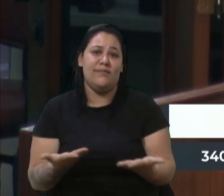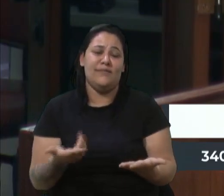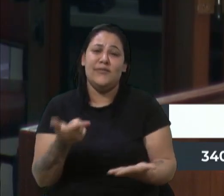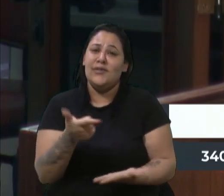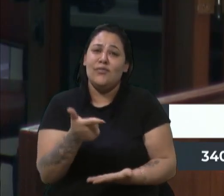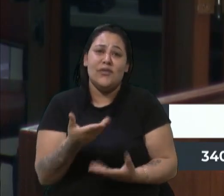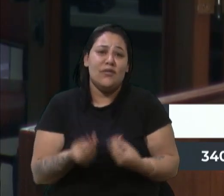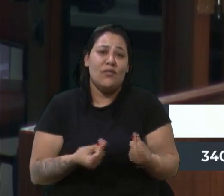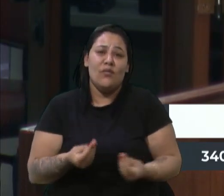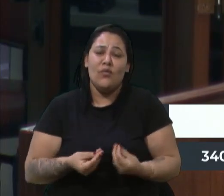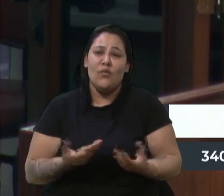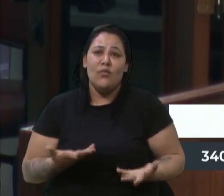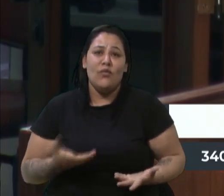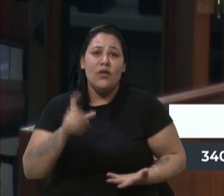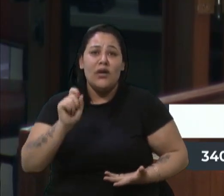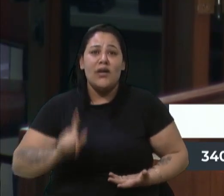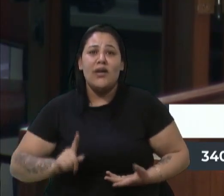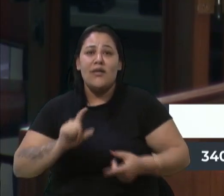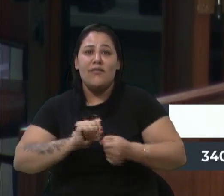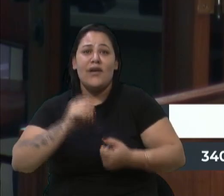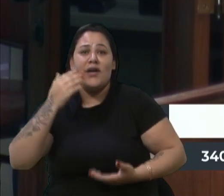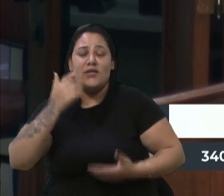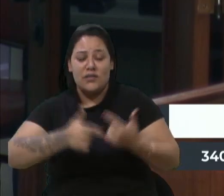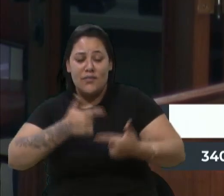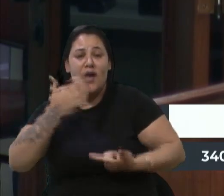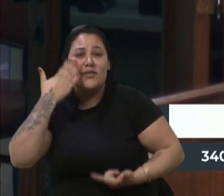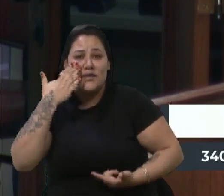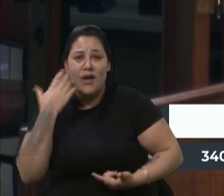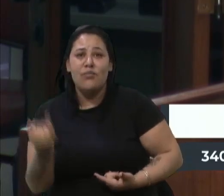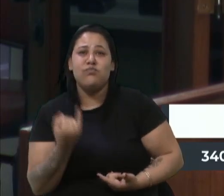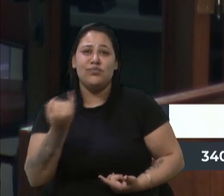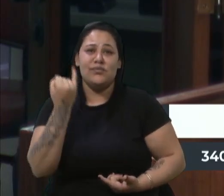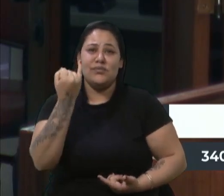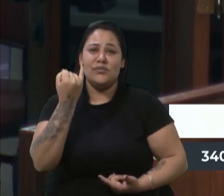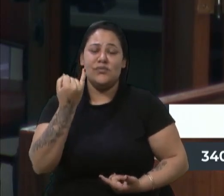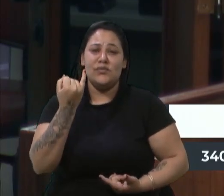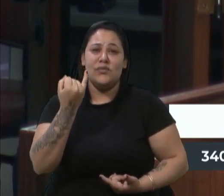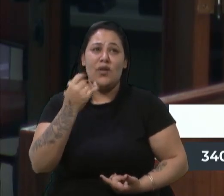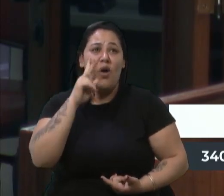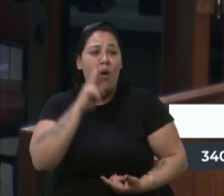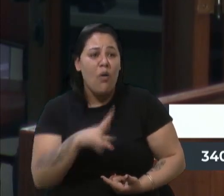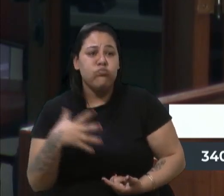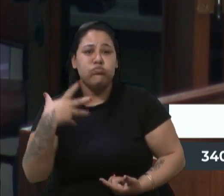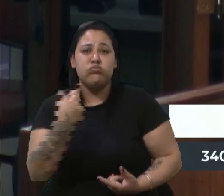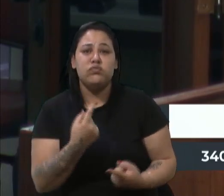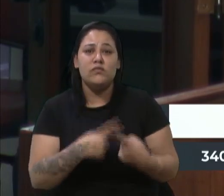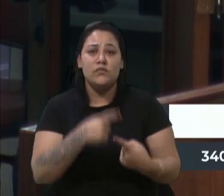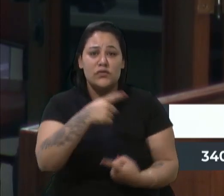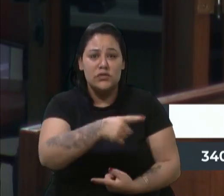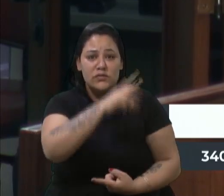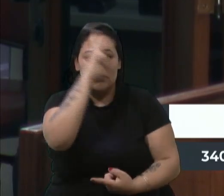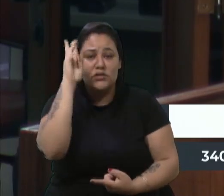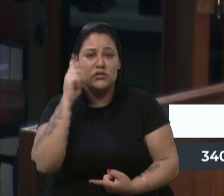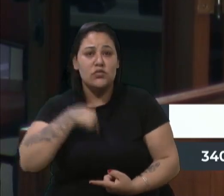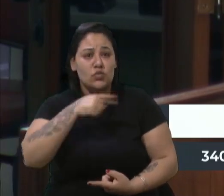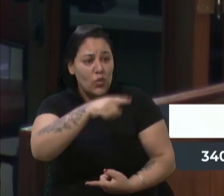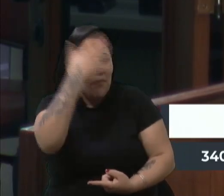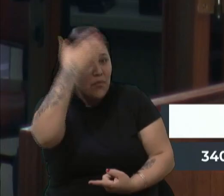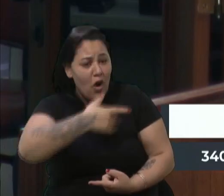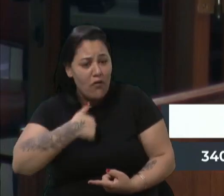esse trabalho sabe da importância. Quantas vezes aqui, vereador Velocino, o senhor é prova que eu subo nesta